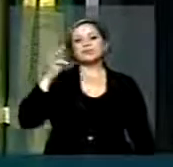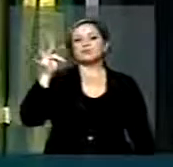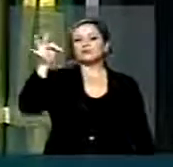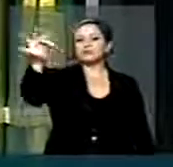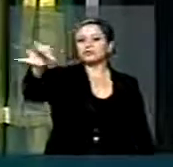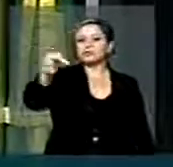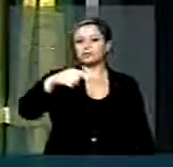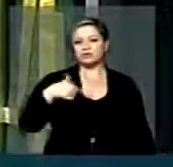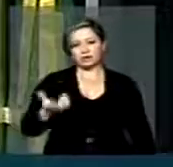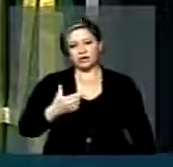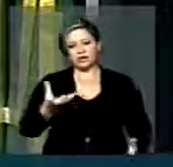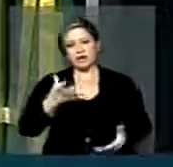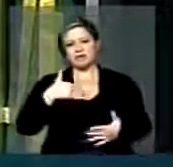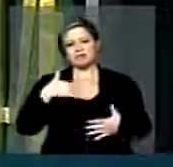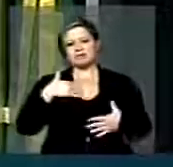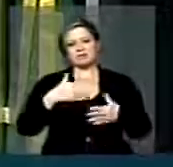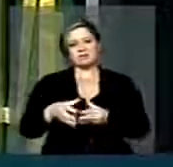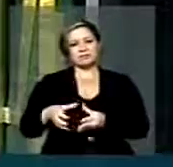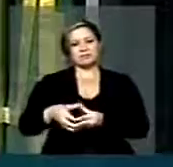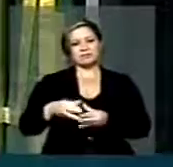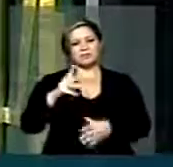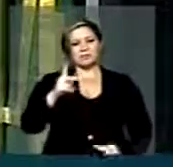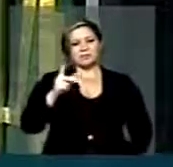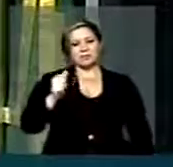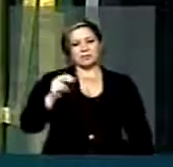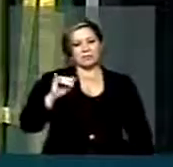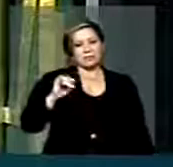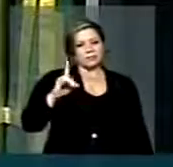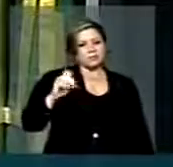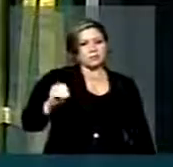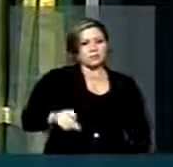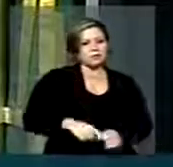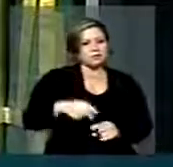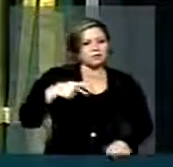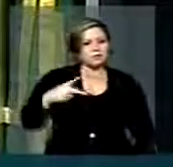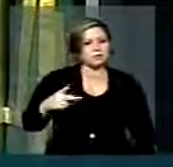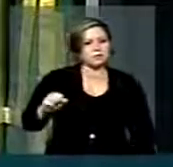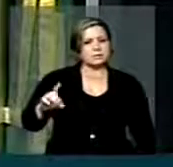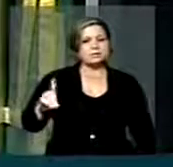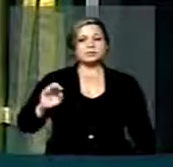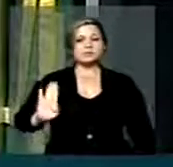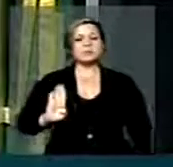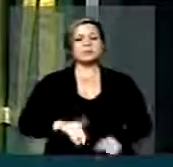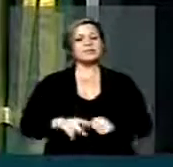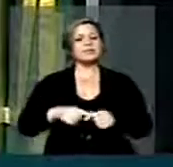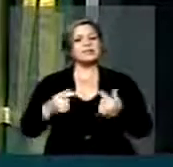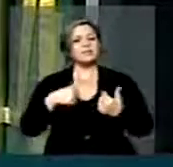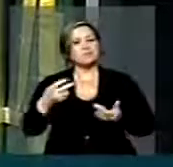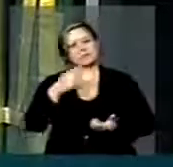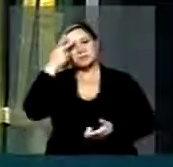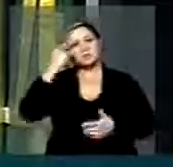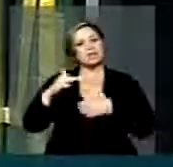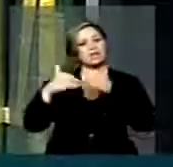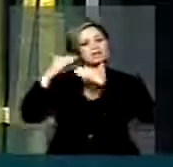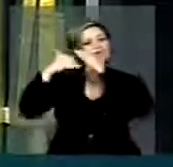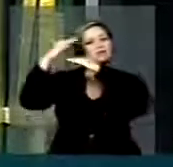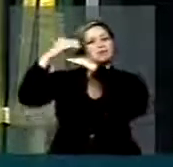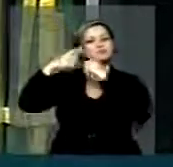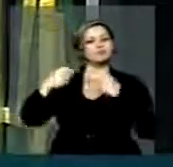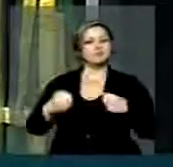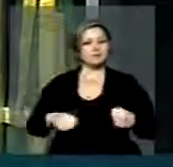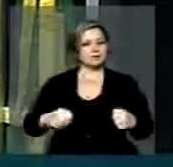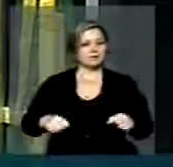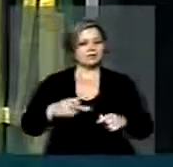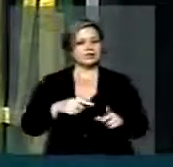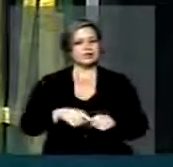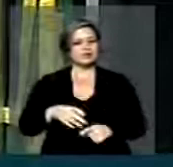Espero que esse candidato seja do meu partido. É preciso aumentar a produtividade, valorizar as pessoas empreendedoras, as pessoas que querem subir, e é preciso